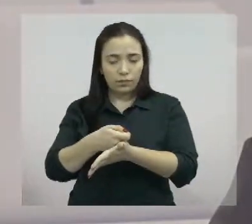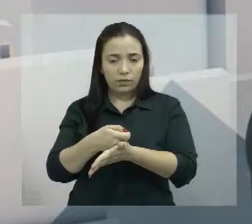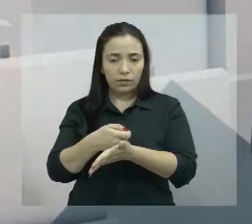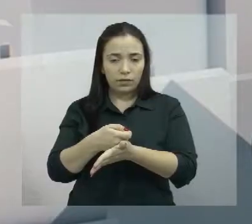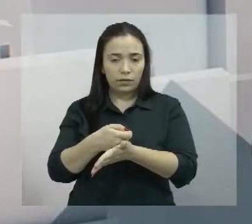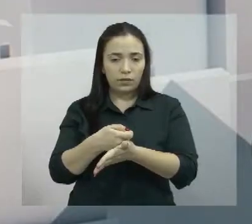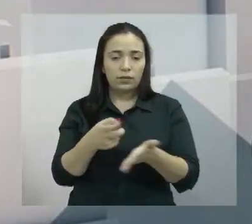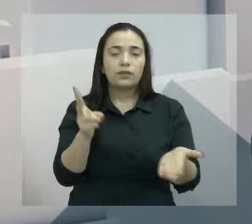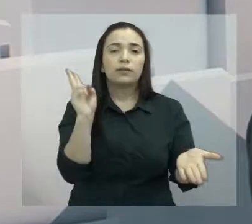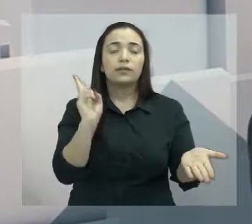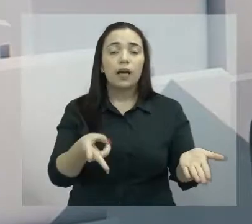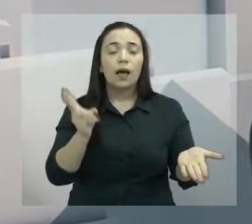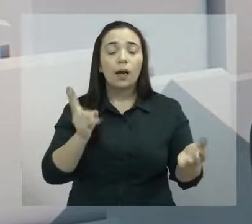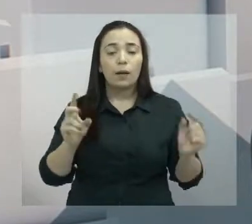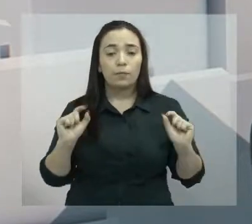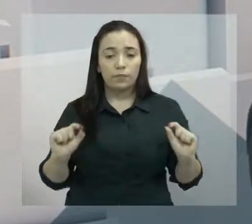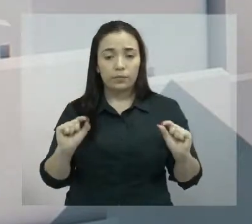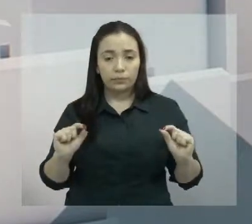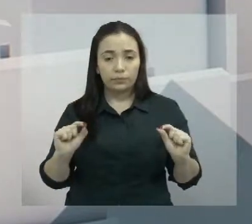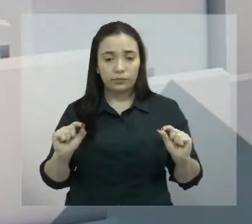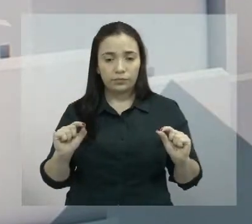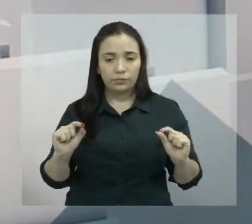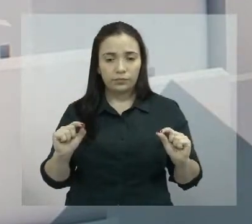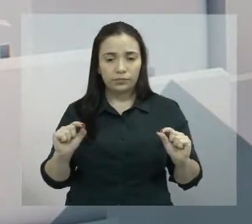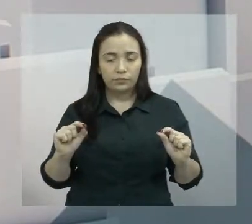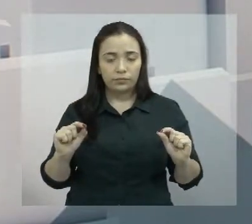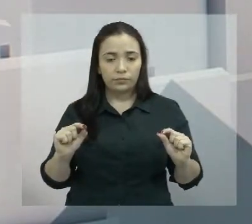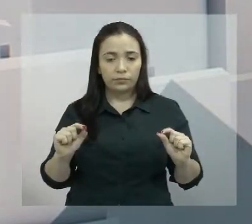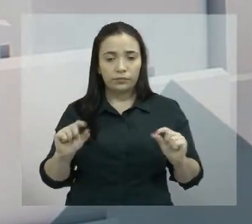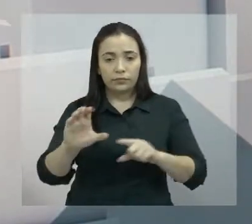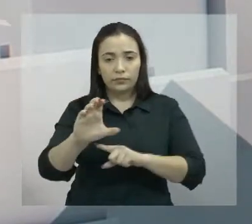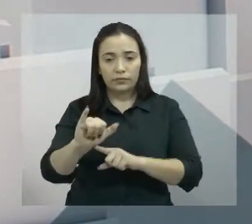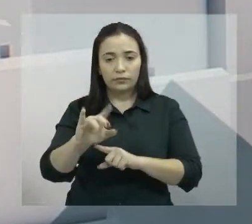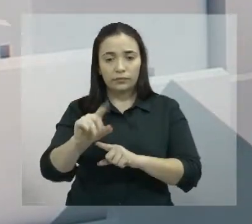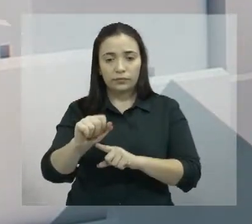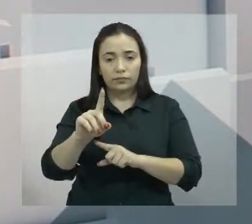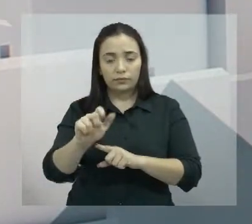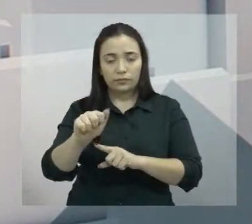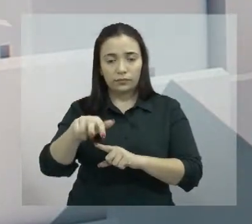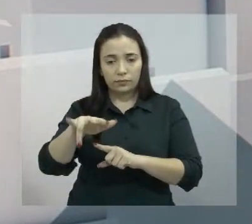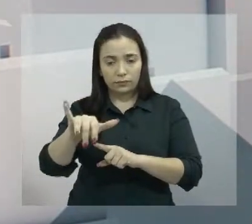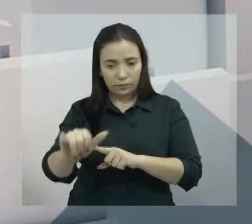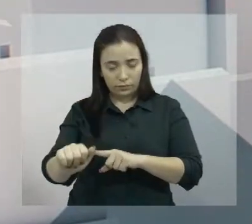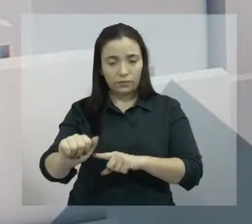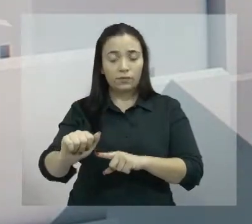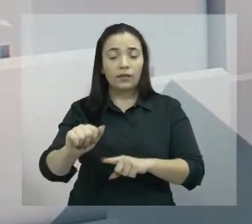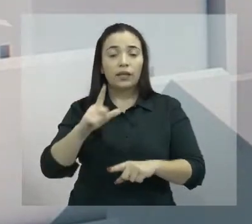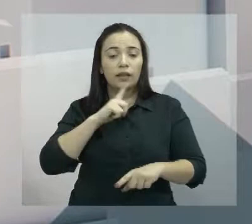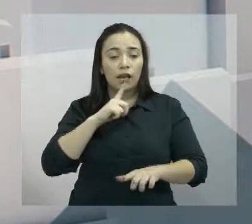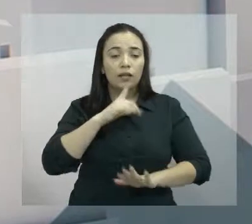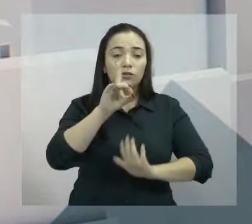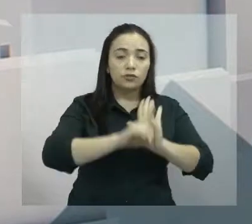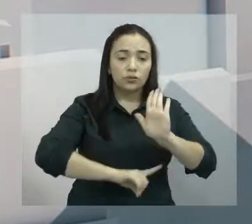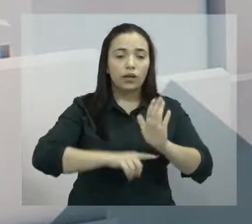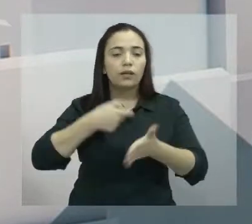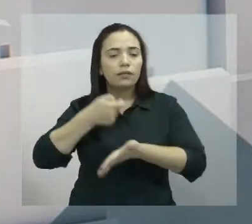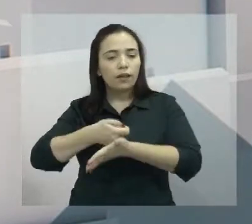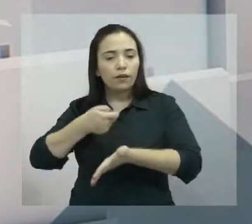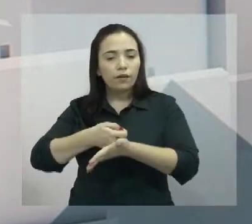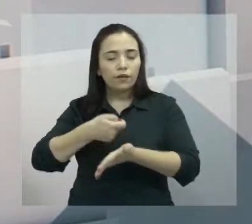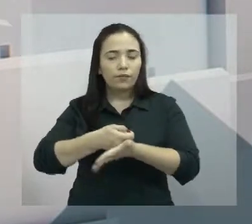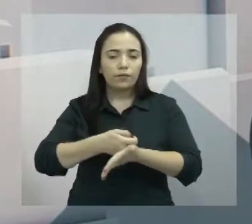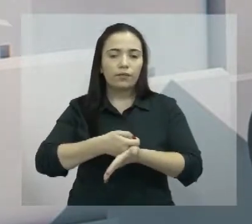sempre que, quando se trata de cidadania, nós temos que ver isso. os direitos e os deveres. Né?